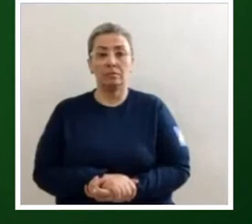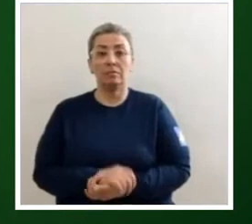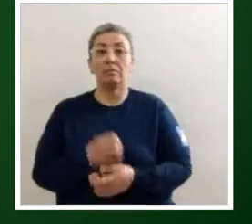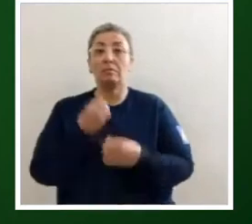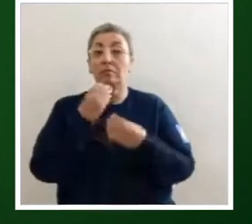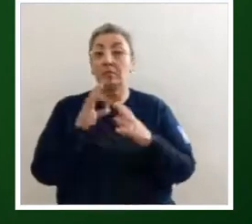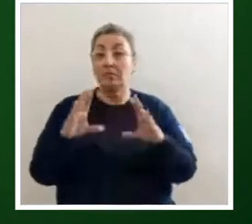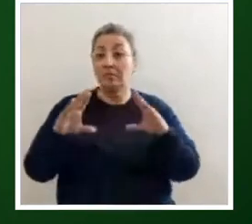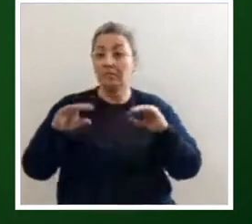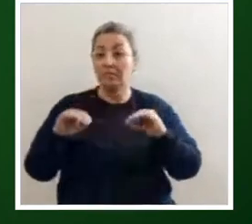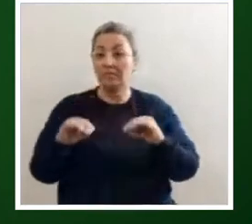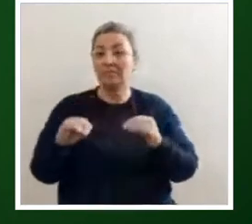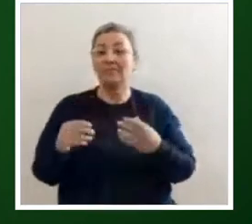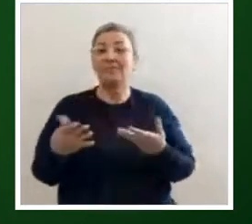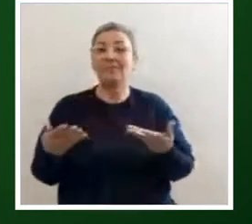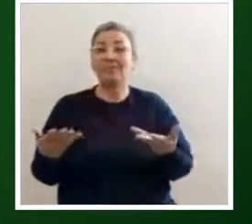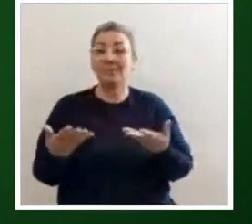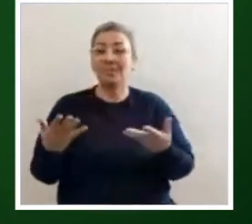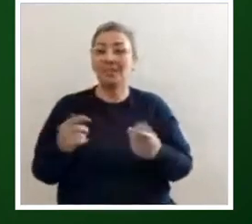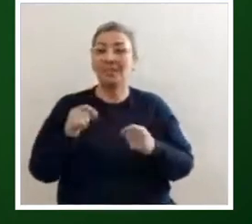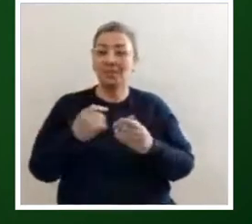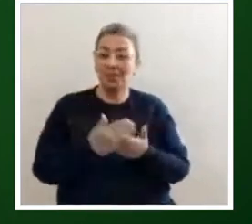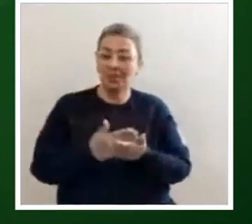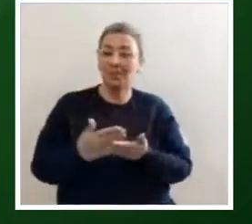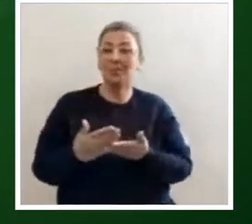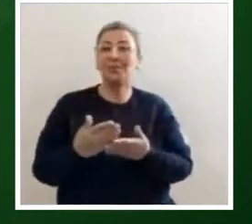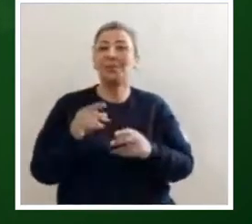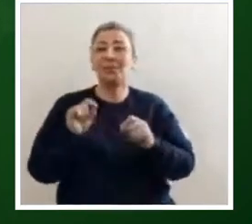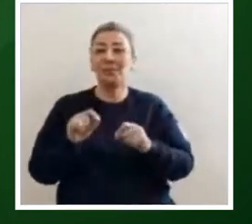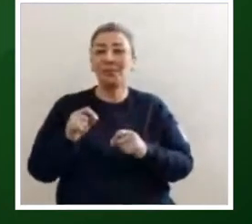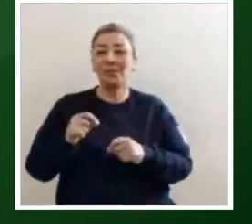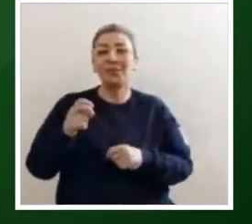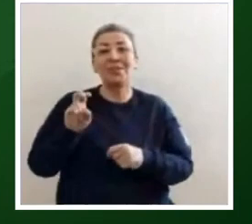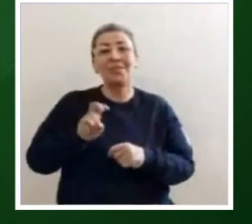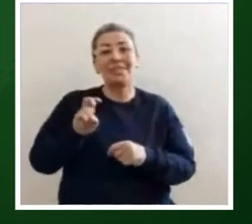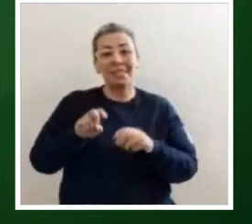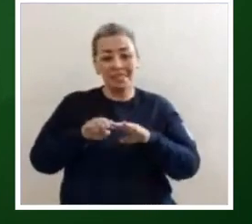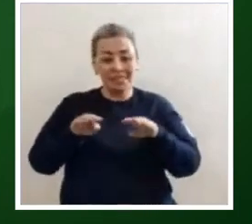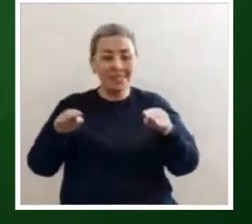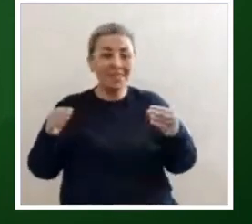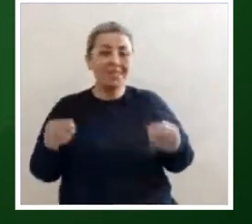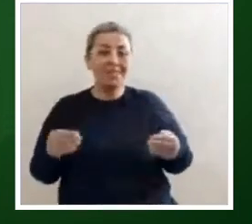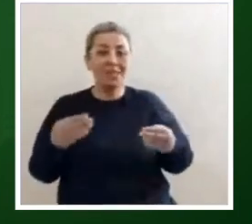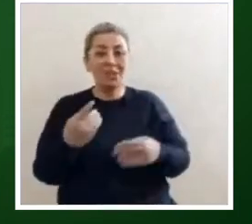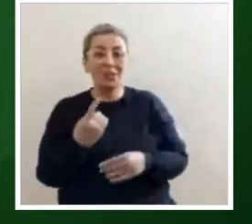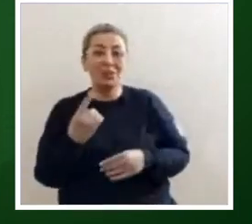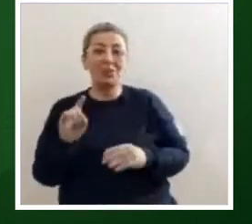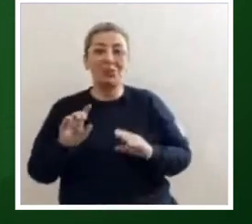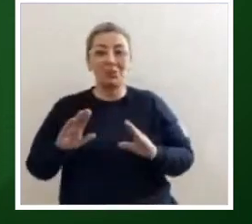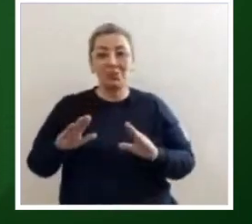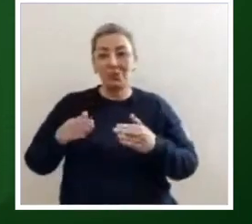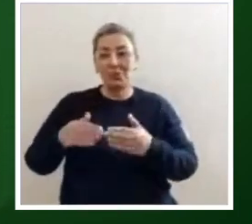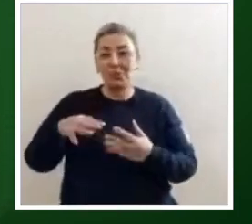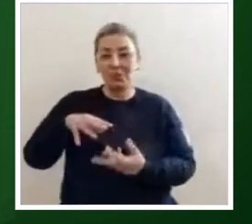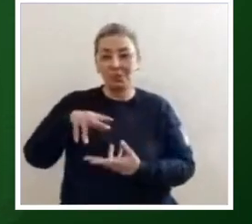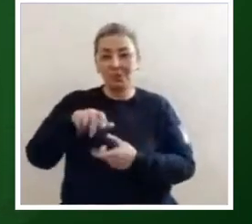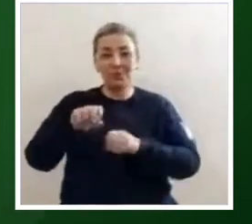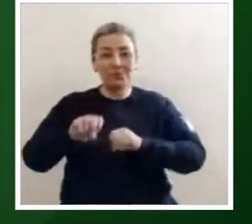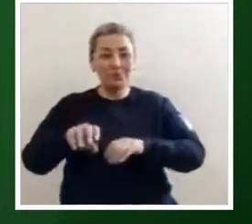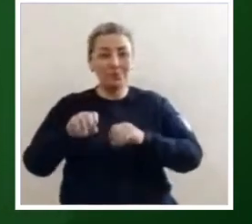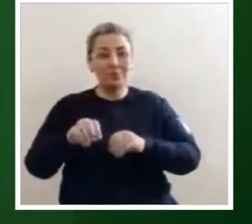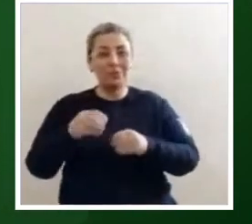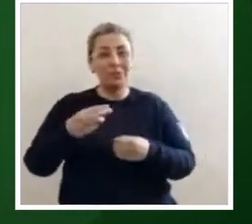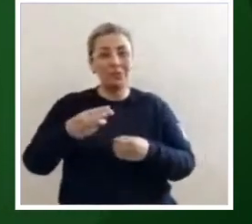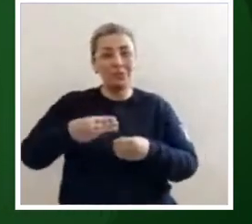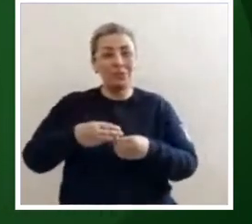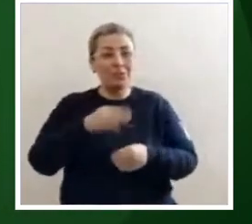Boa noite nós estamos dando início a quinta e última sessão do fórum internacional de educação dos